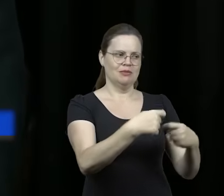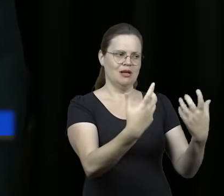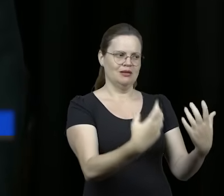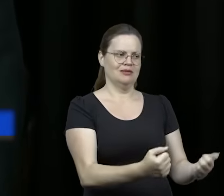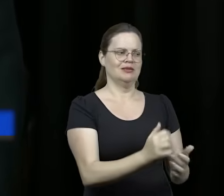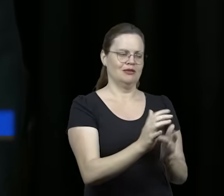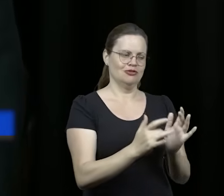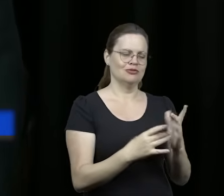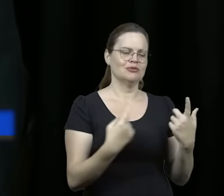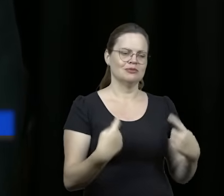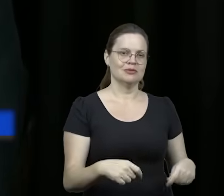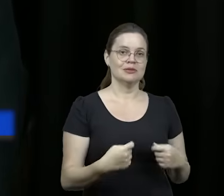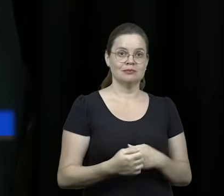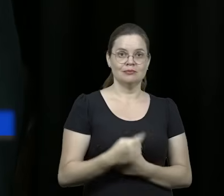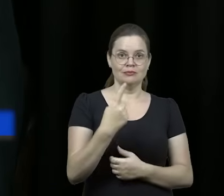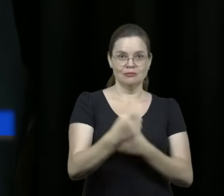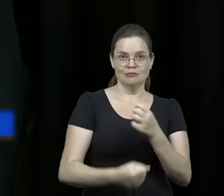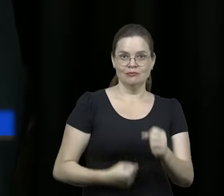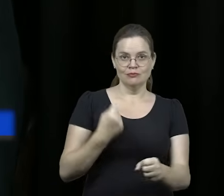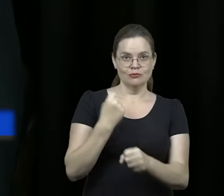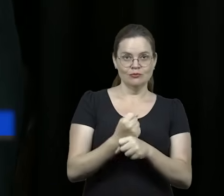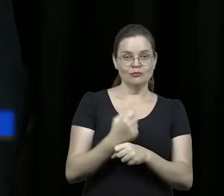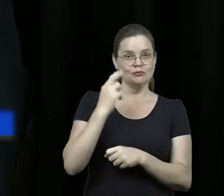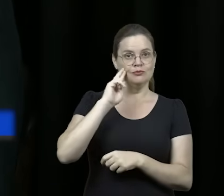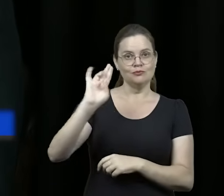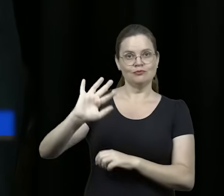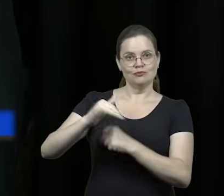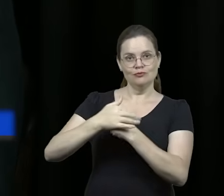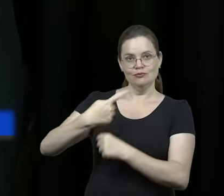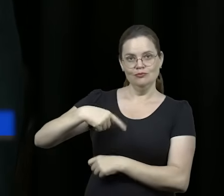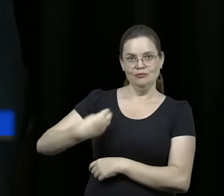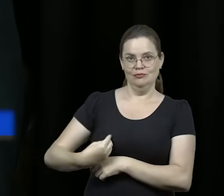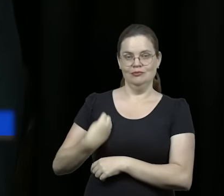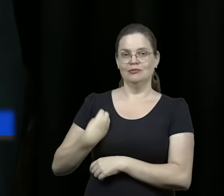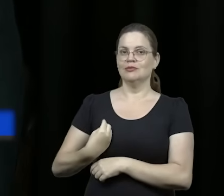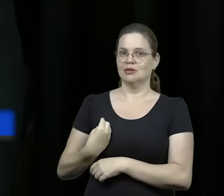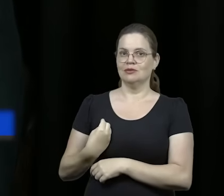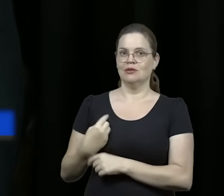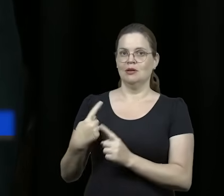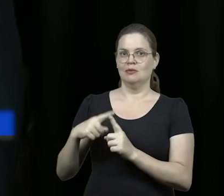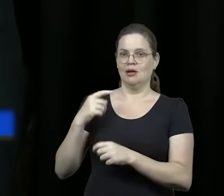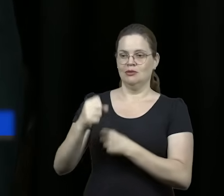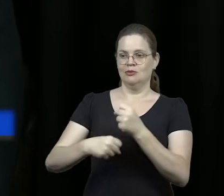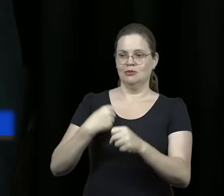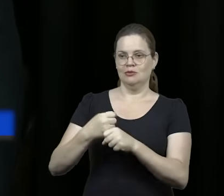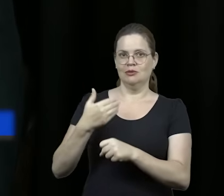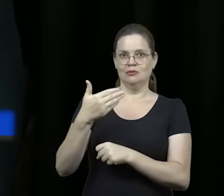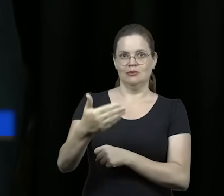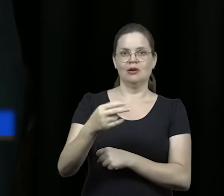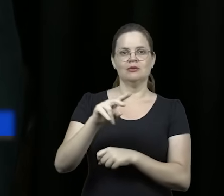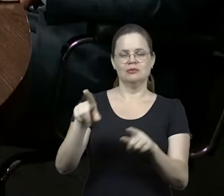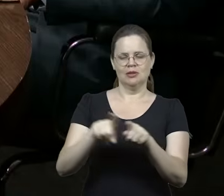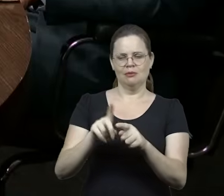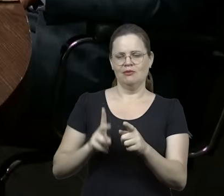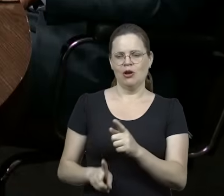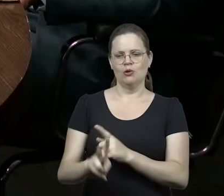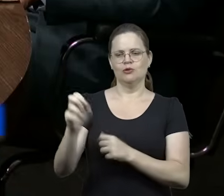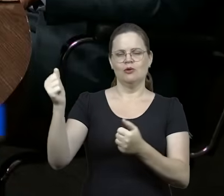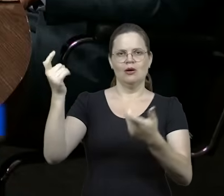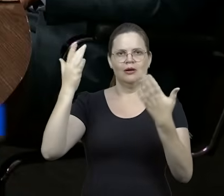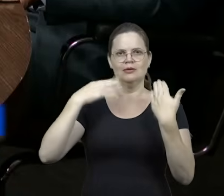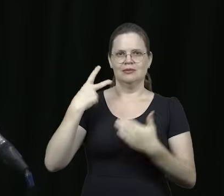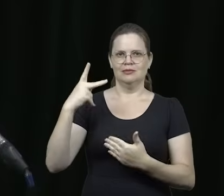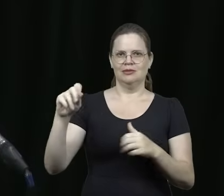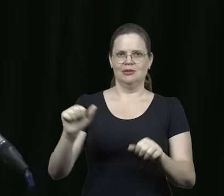Jesus. Esse ano ele foi um esconderijo para nós. Mas o ano que vem vai ser a glória dele na nossa vida também. Amém.